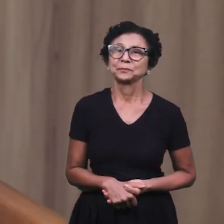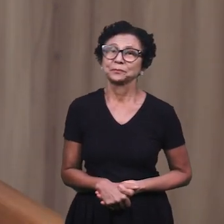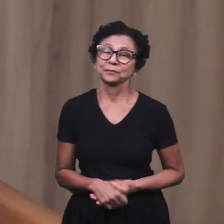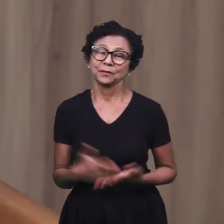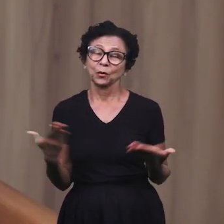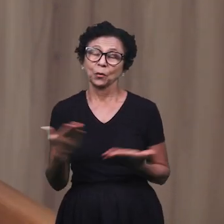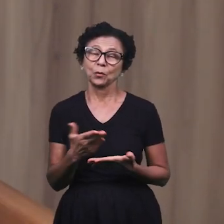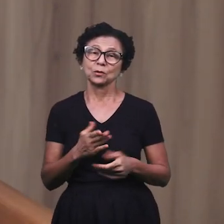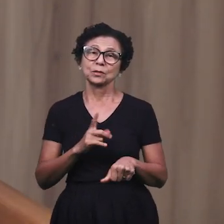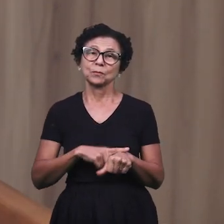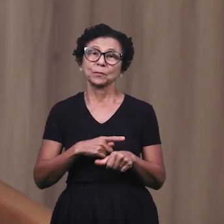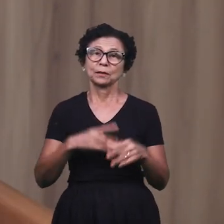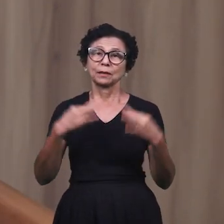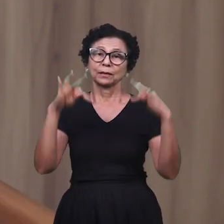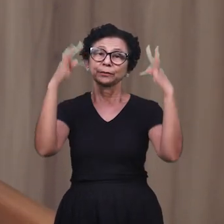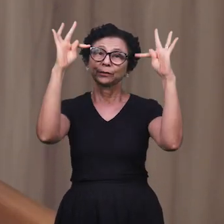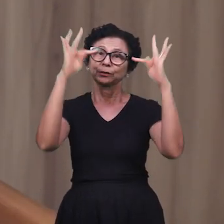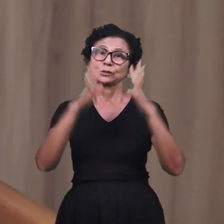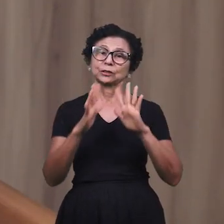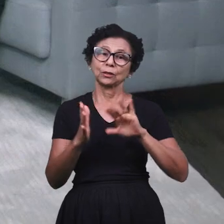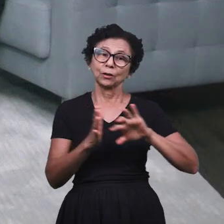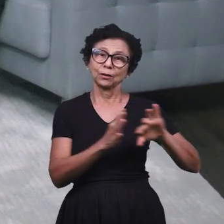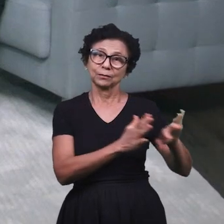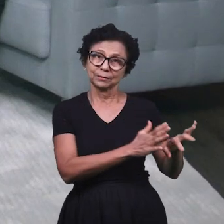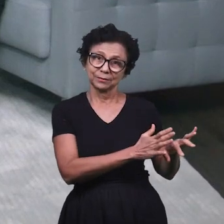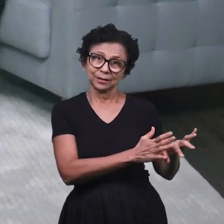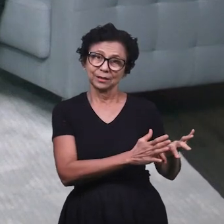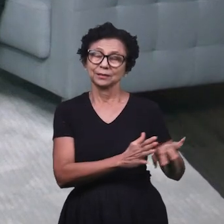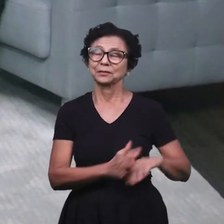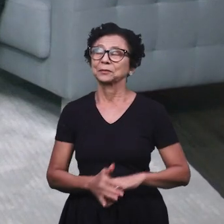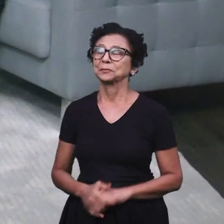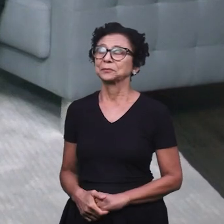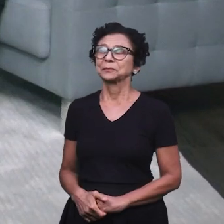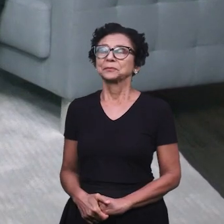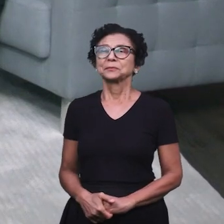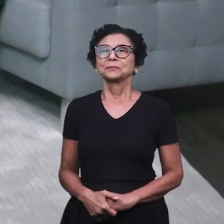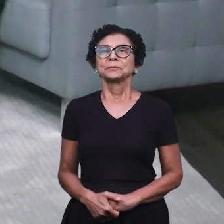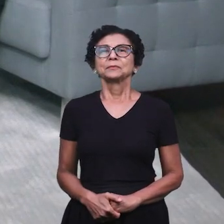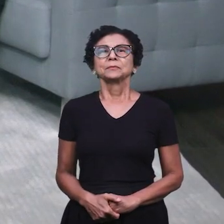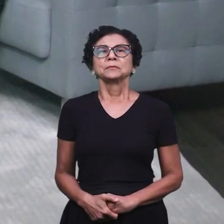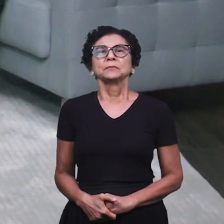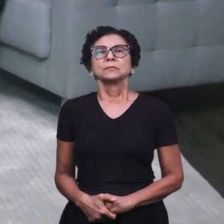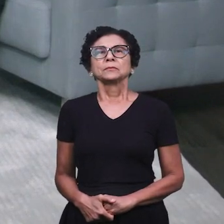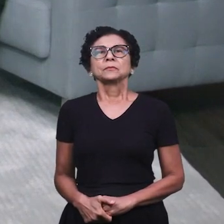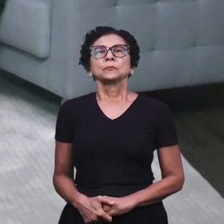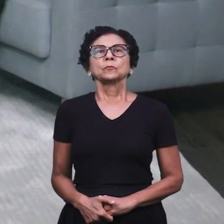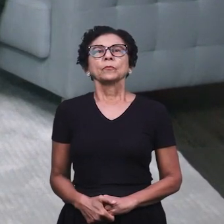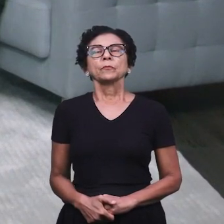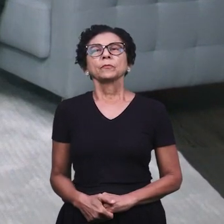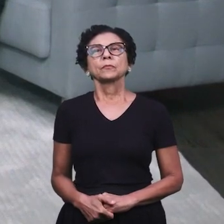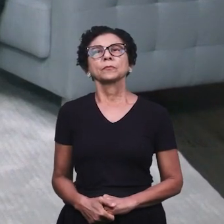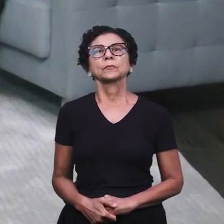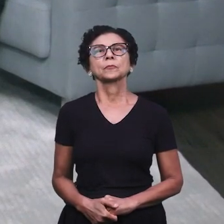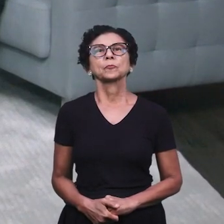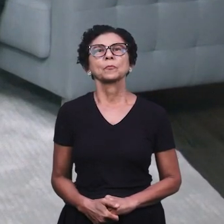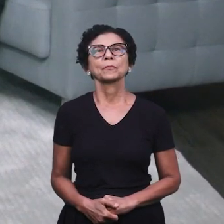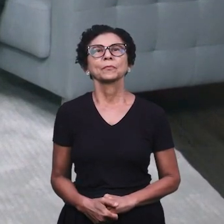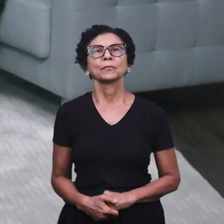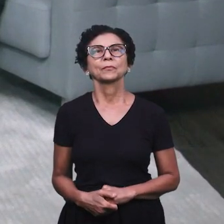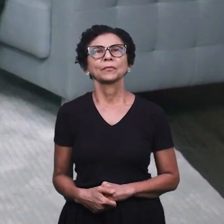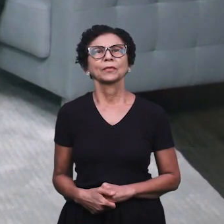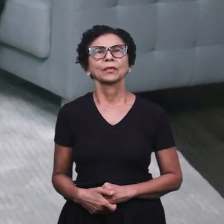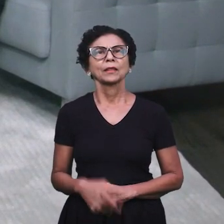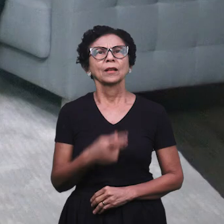tanta tecnologia, eles têm que deixar um pouquinho de lado mesmo. Isso aí. Pastor Fernando, teve um momento aqui que o